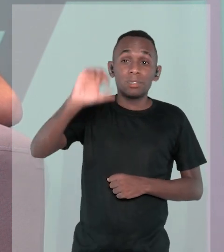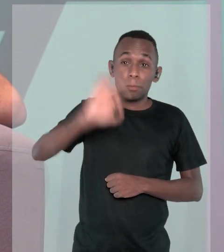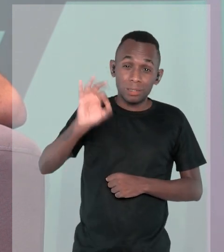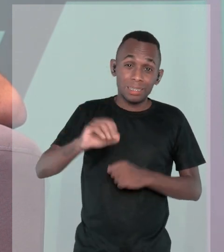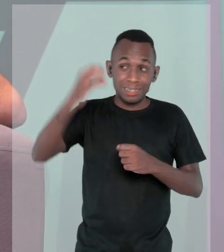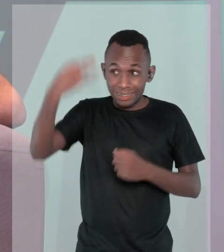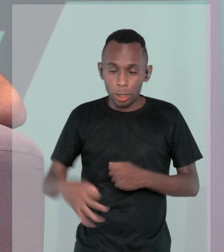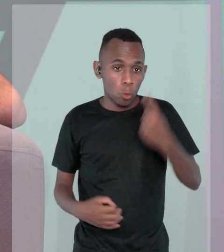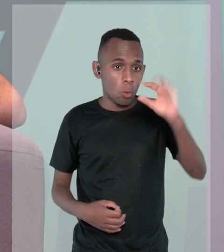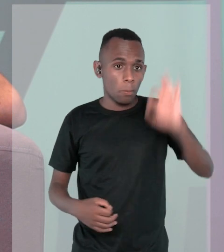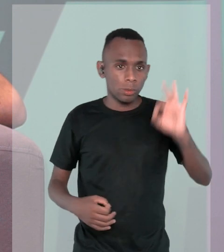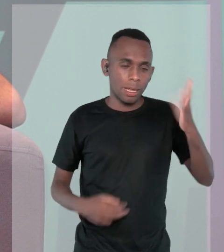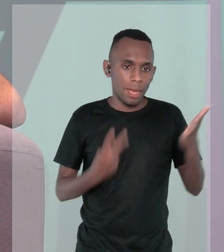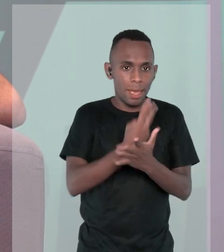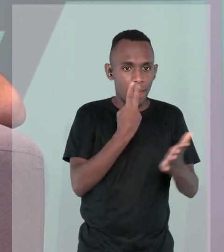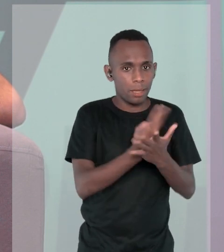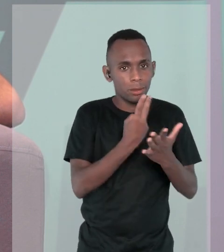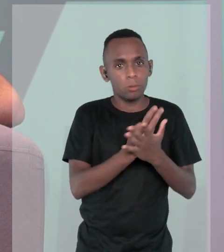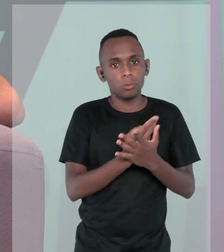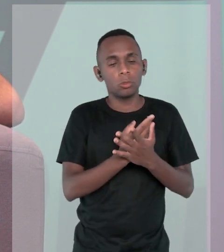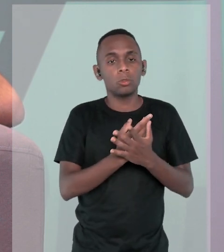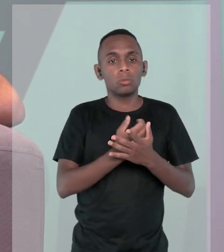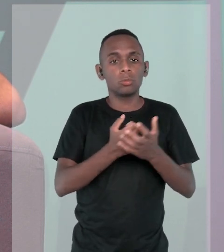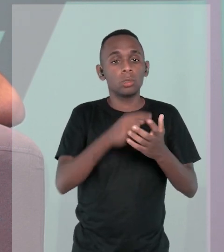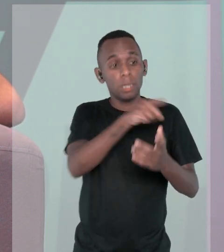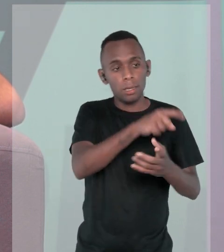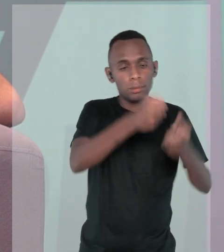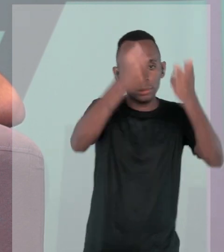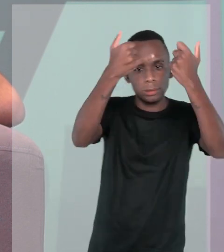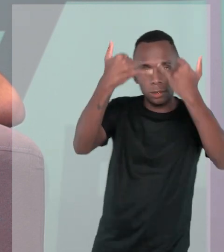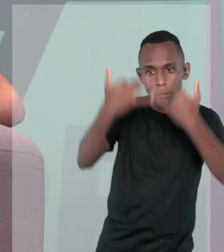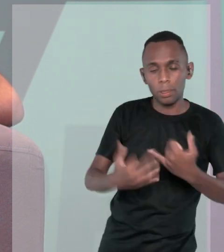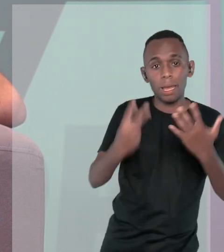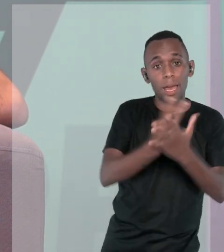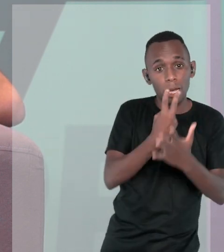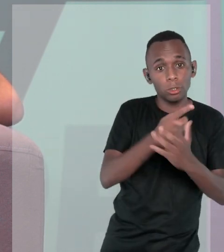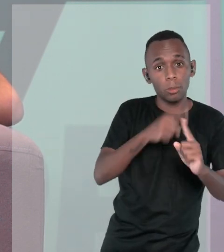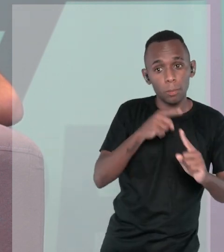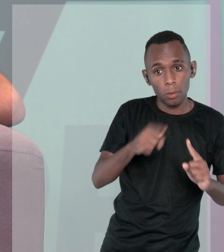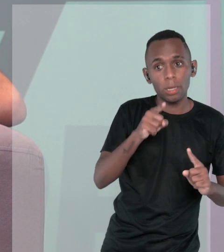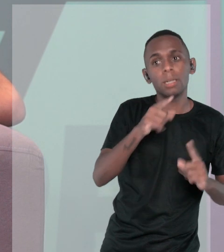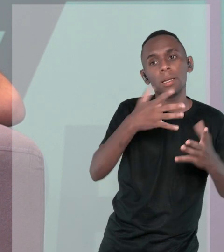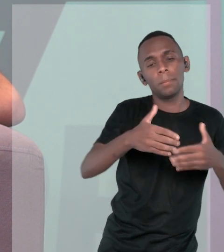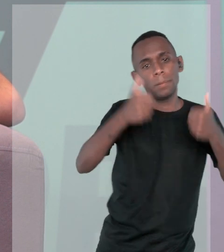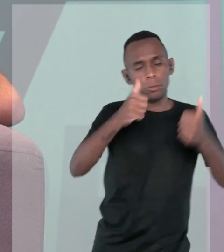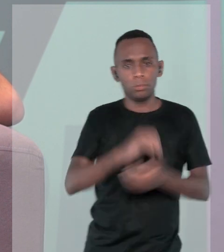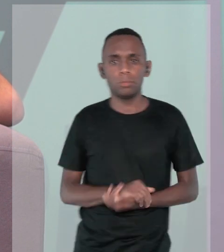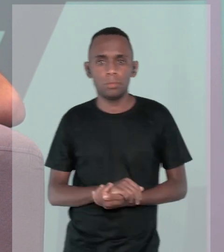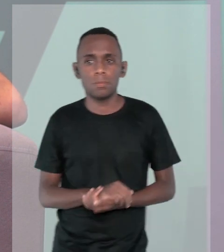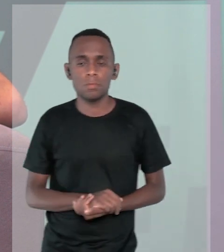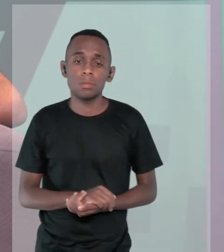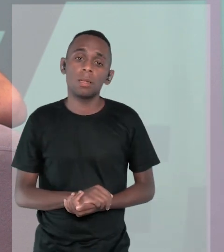certo e 1% errado. Num discurso é melhor você trazer o 1% errado, porque senão te pegam ali na esquina.